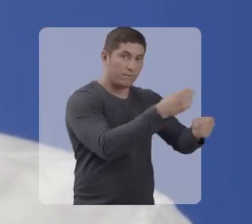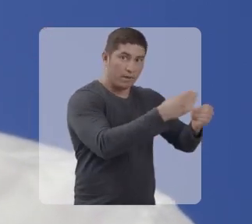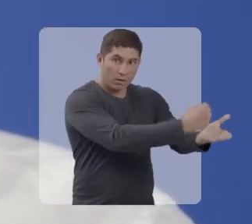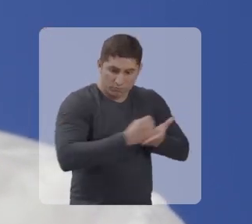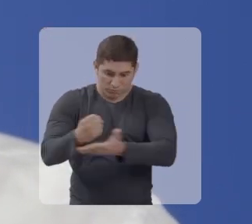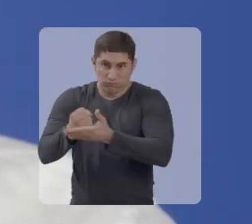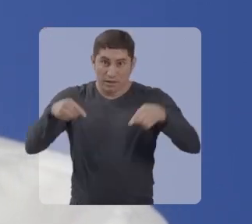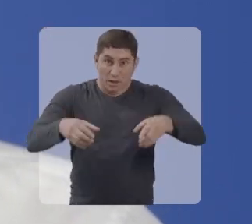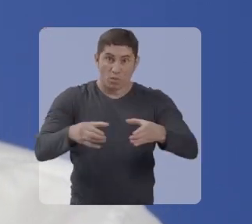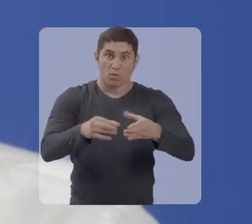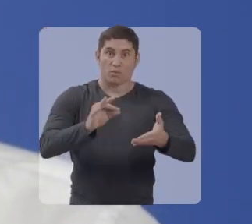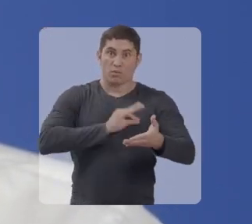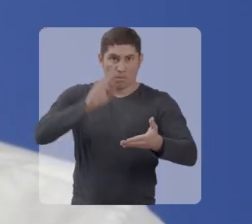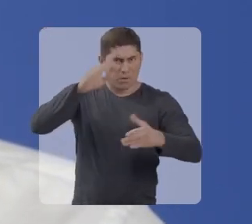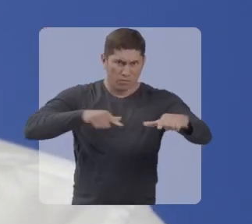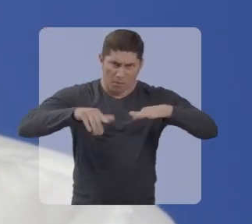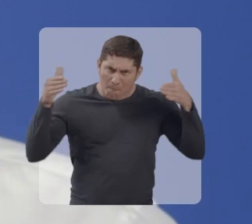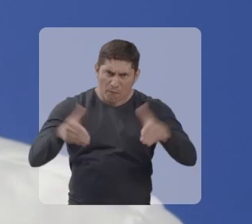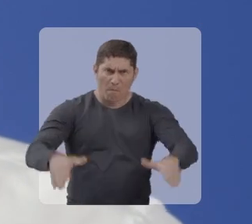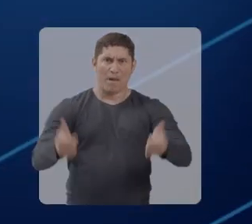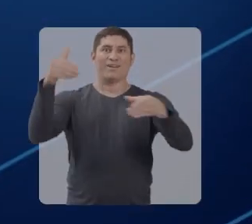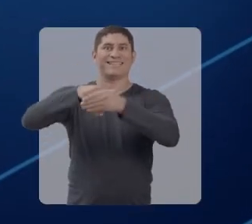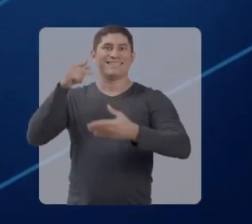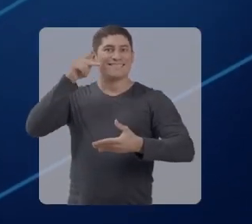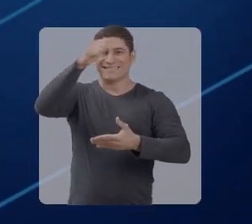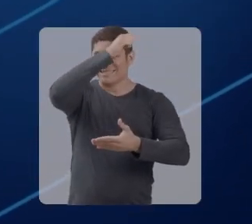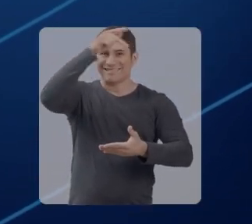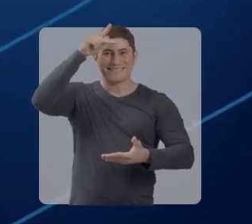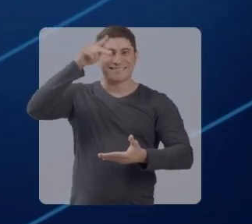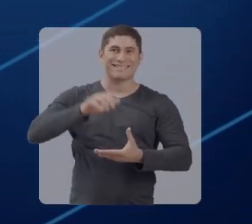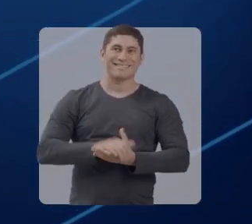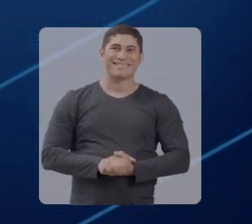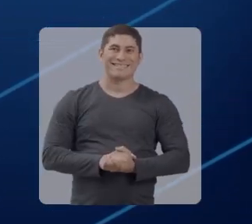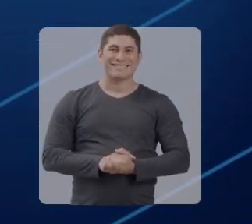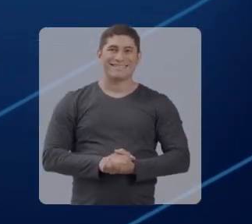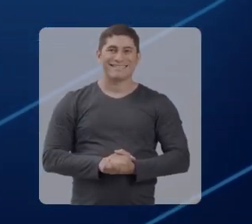Municipal, o trabalho da nossa polícia será ainda mais eficiente.